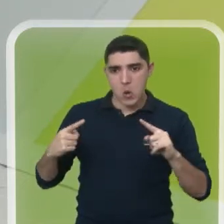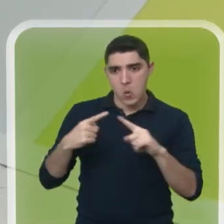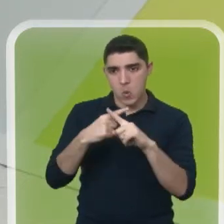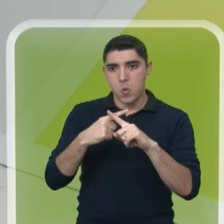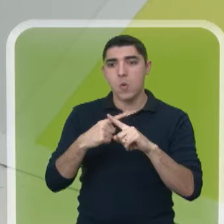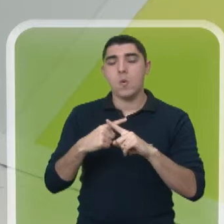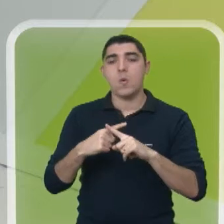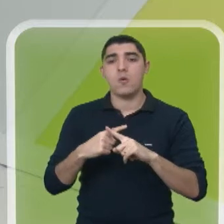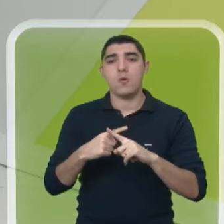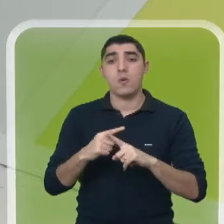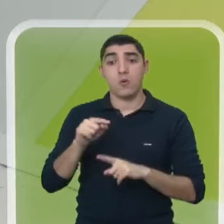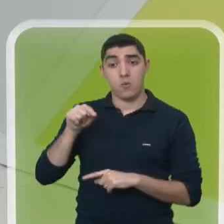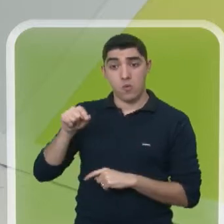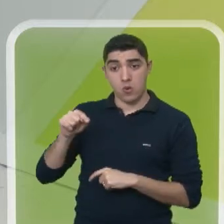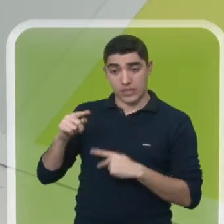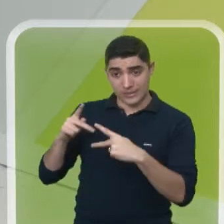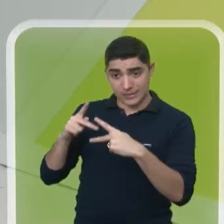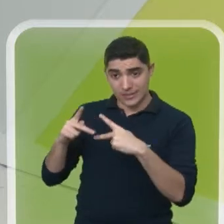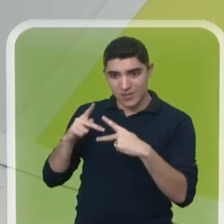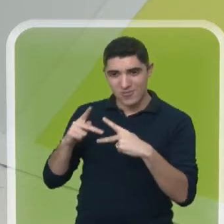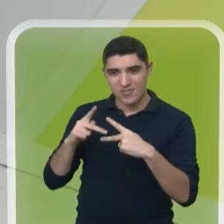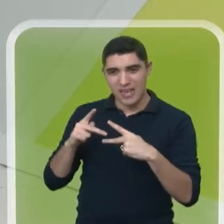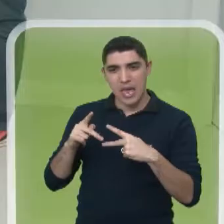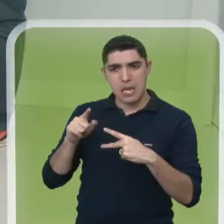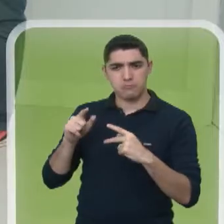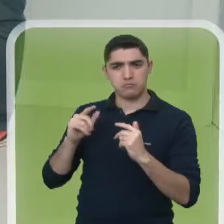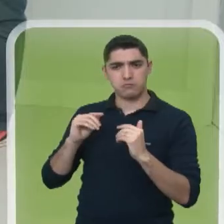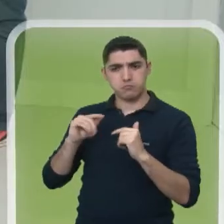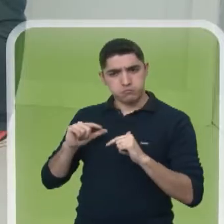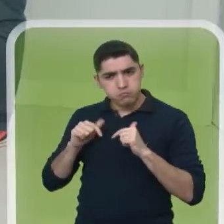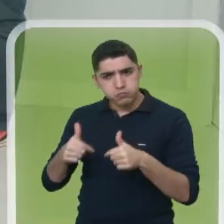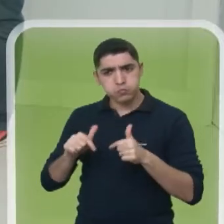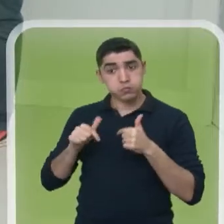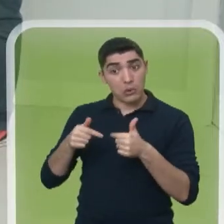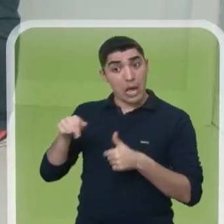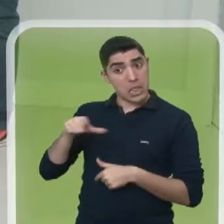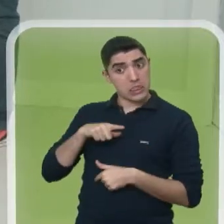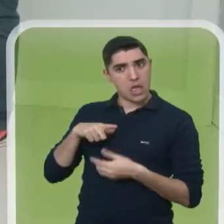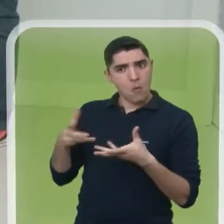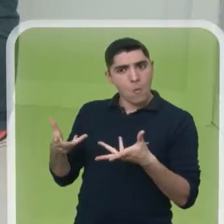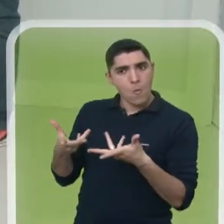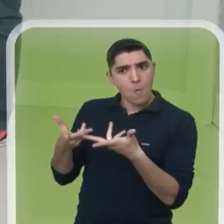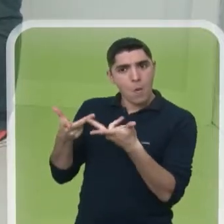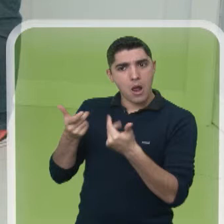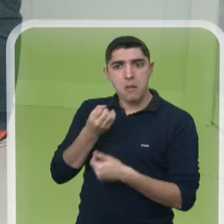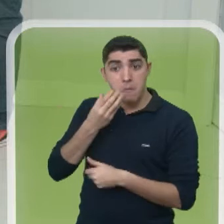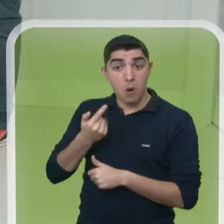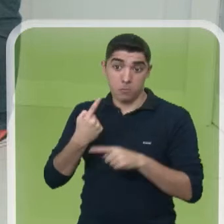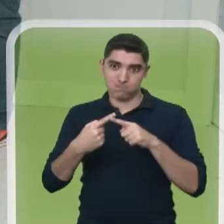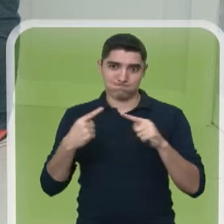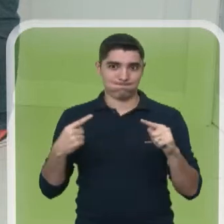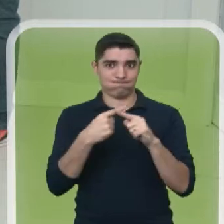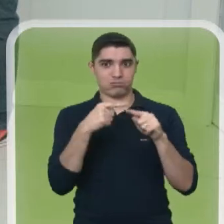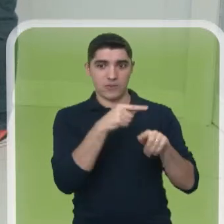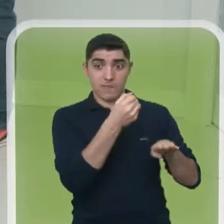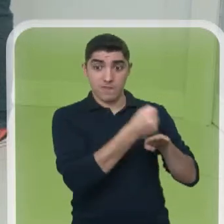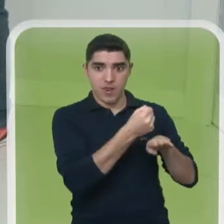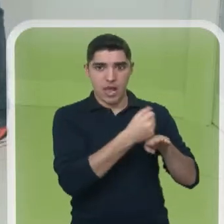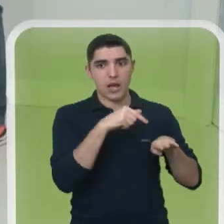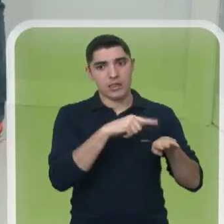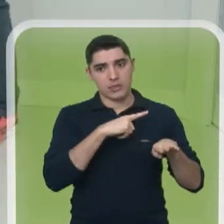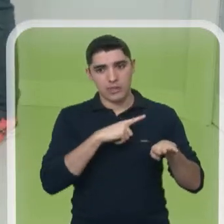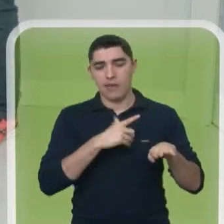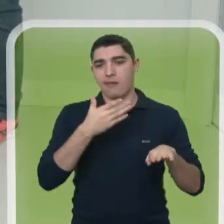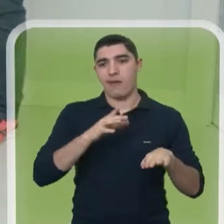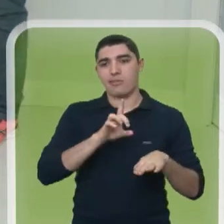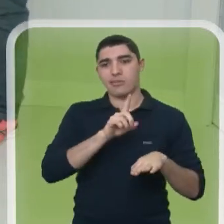que o São José, como você bem falou, caiu de pé e mostrou qualidade mesmo, enfrentando uma equipe que tem jogadores de seleção, David